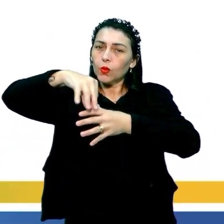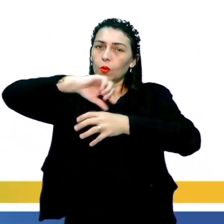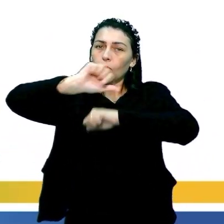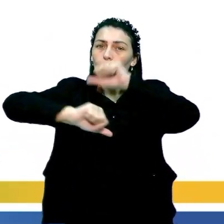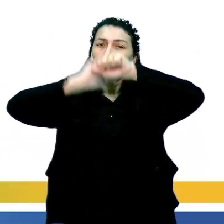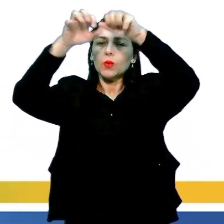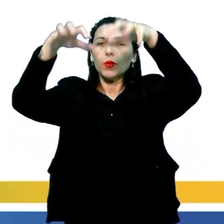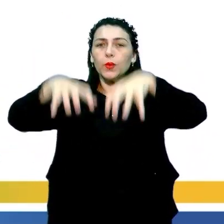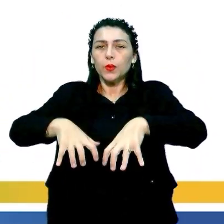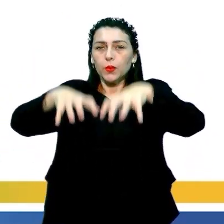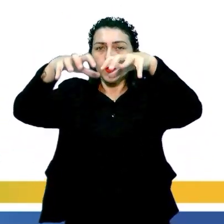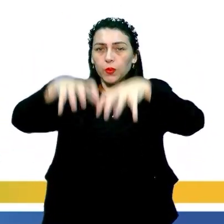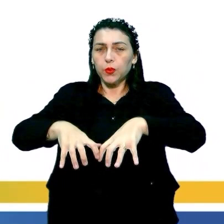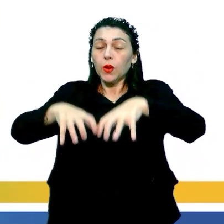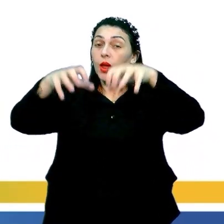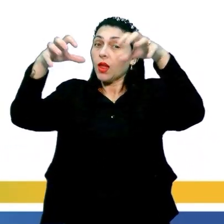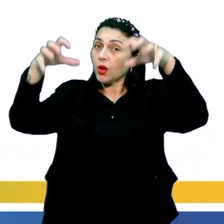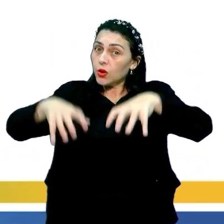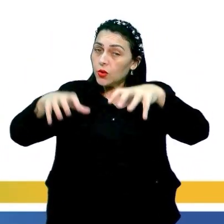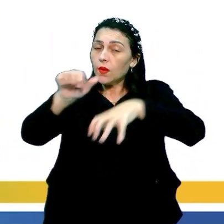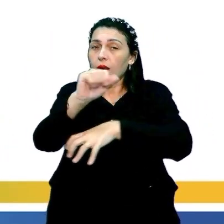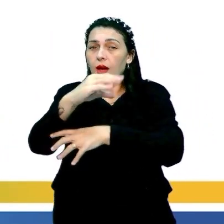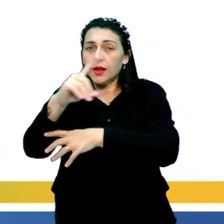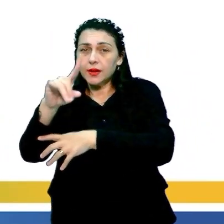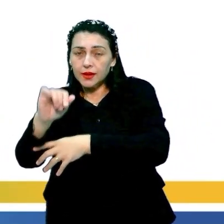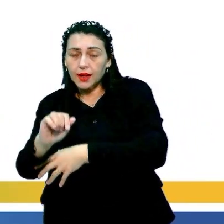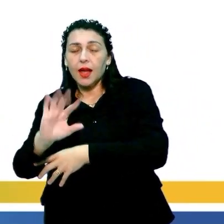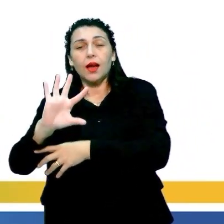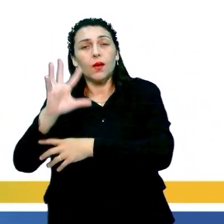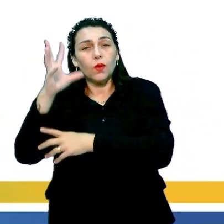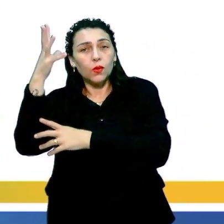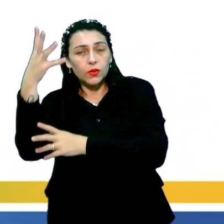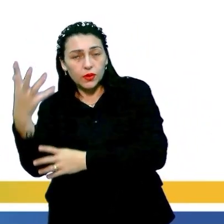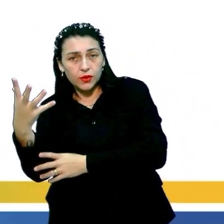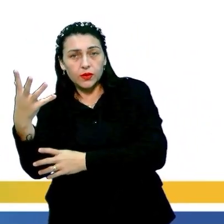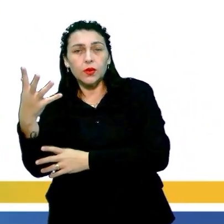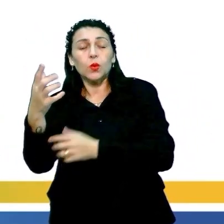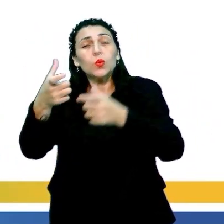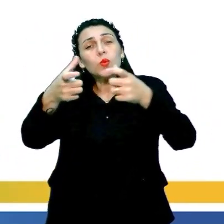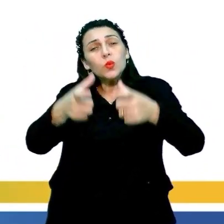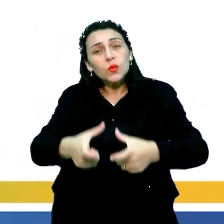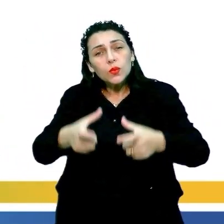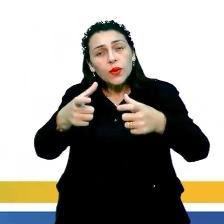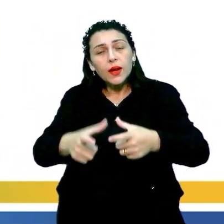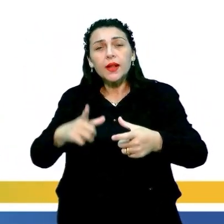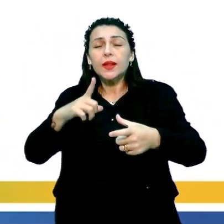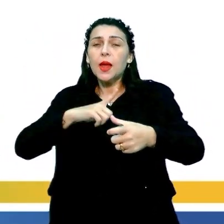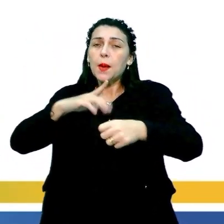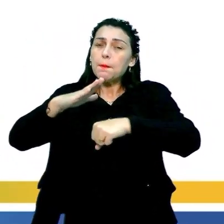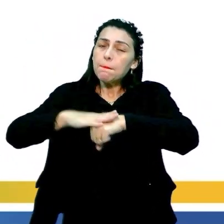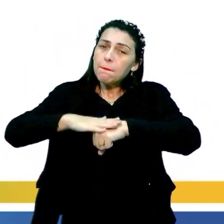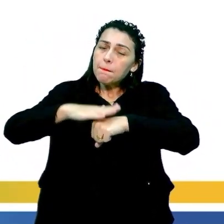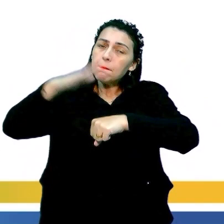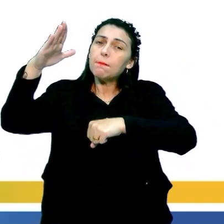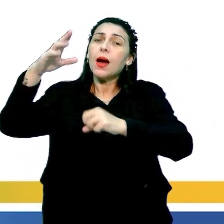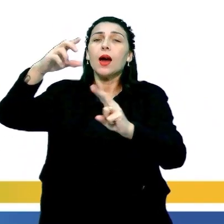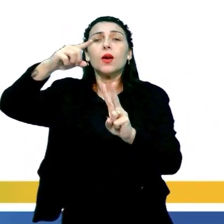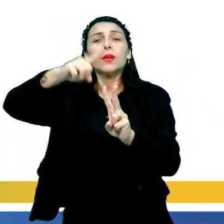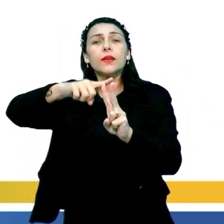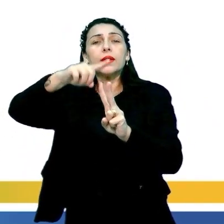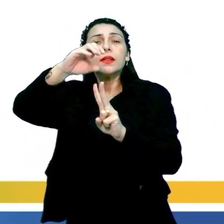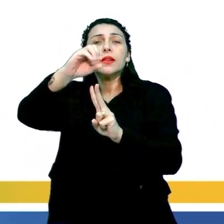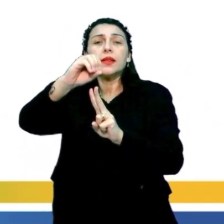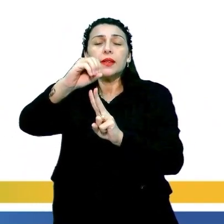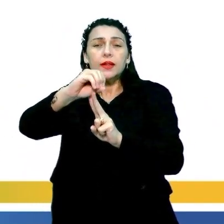de chuva. Nas chuvas ácidas, que acontecem geralmente nos lugares que têm maiores índices de